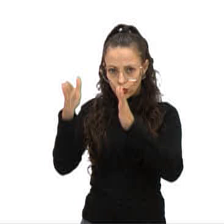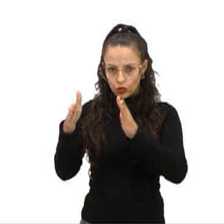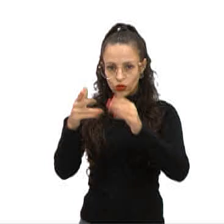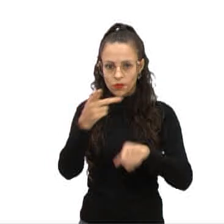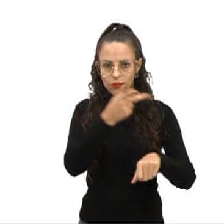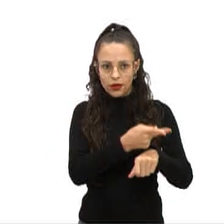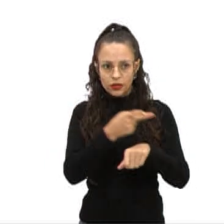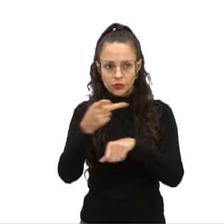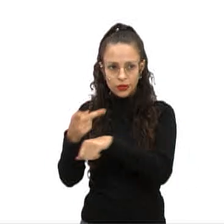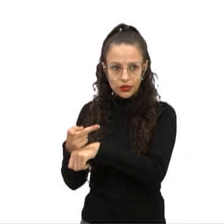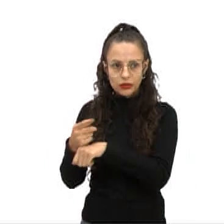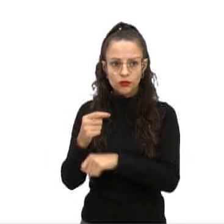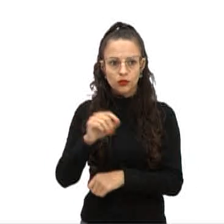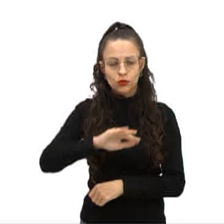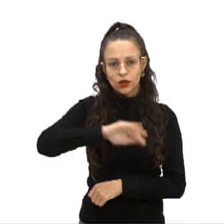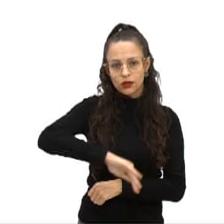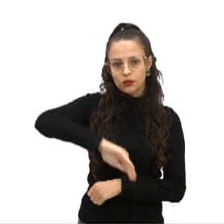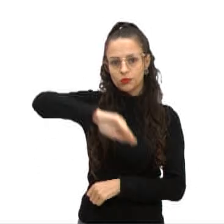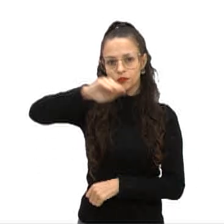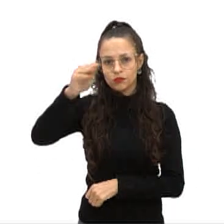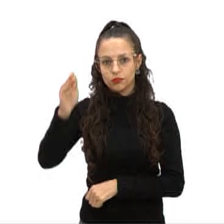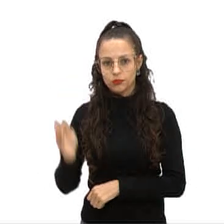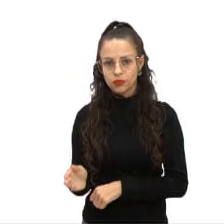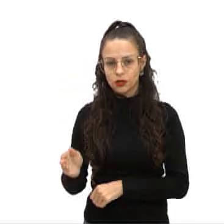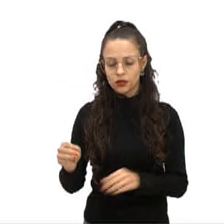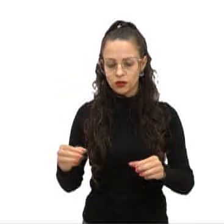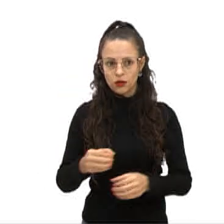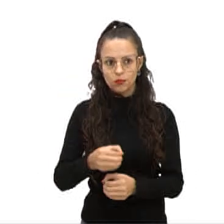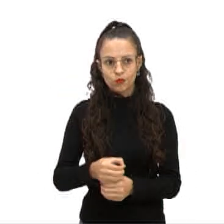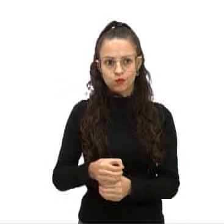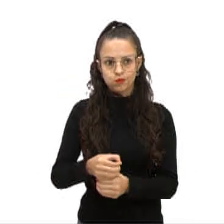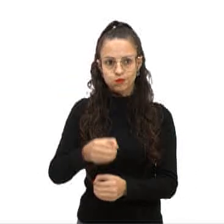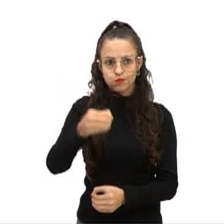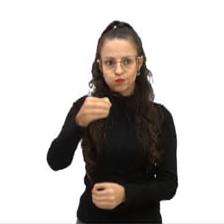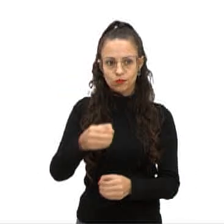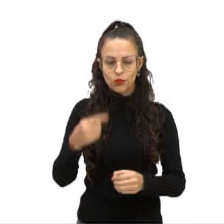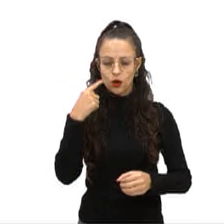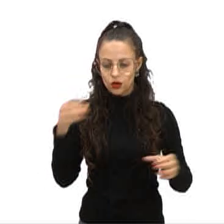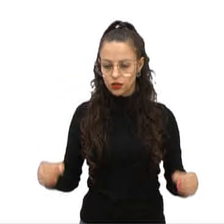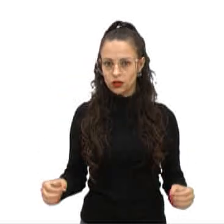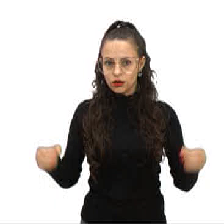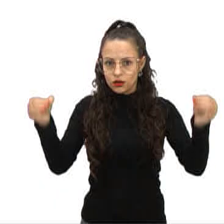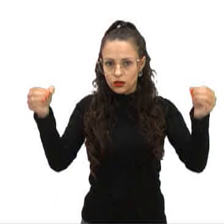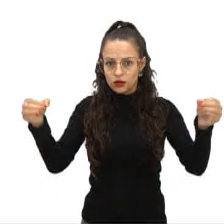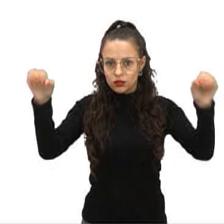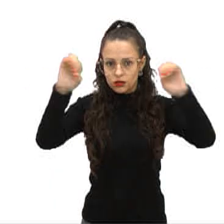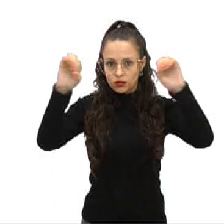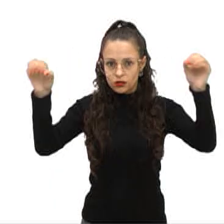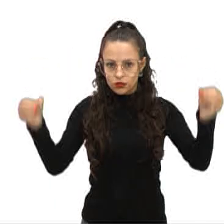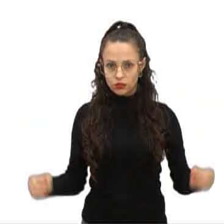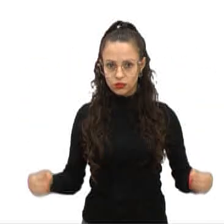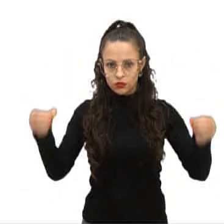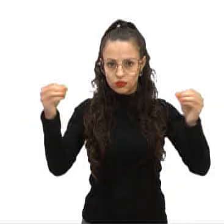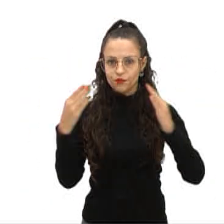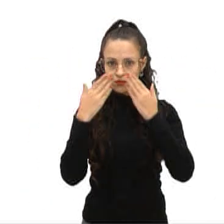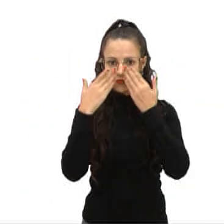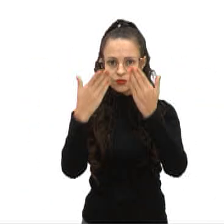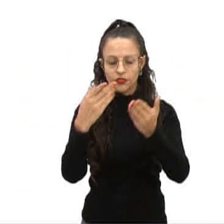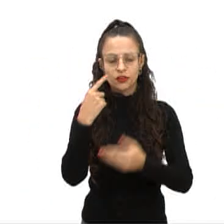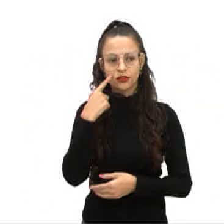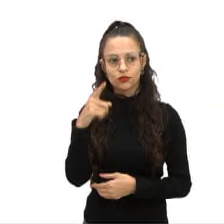o jambás, que é o elemento vertical, com uma coluna de exemplo, o jambás. As colunas laterais da porta, quando você vê de